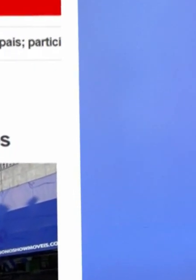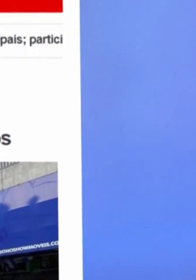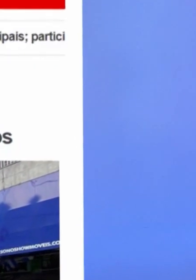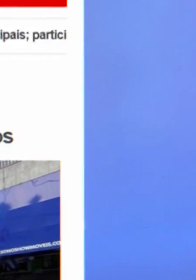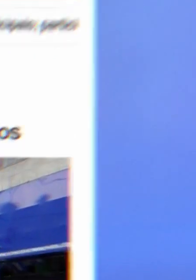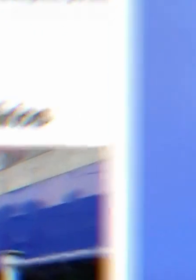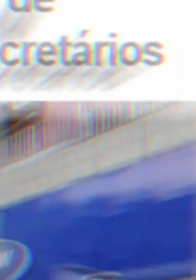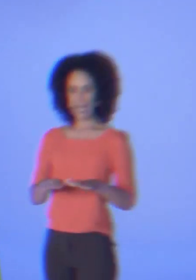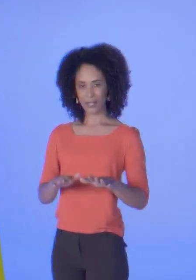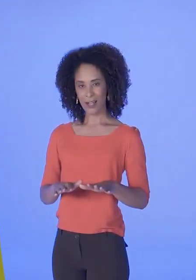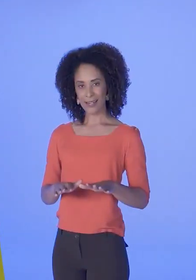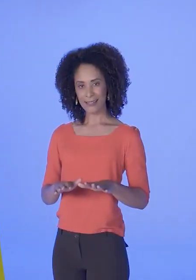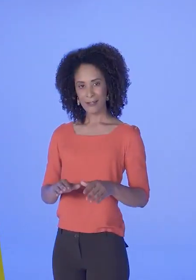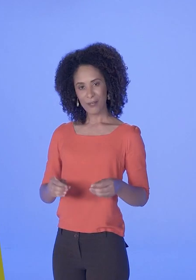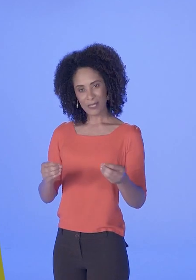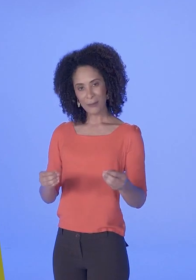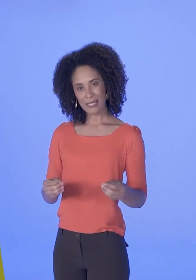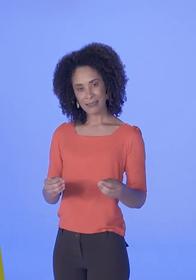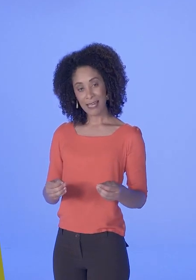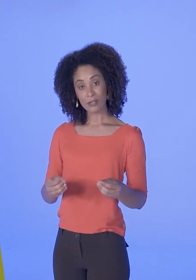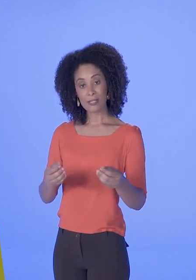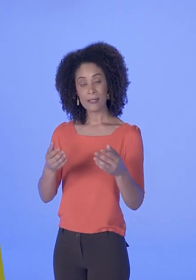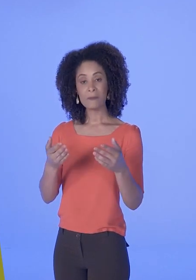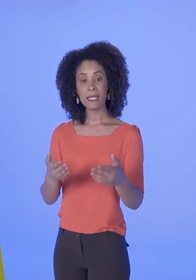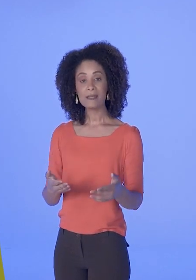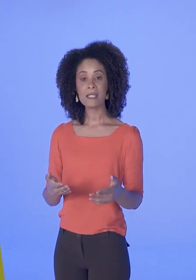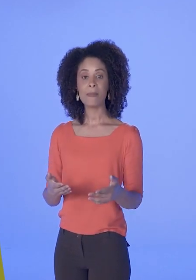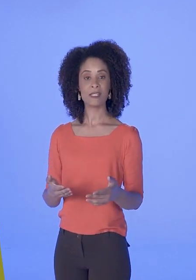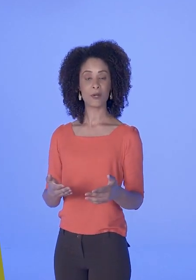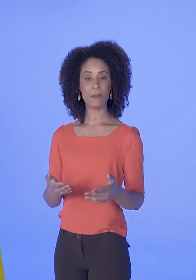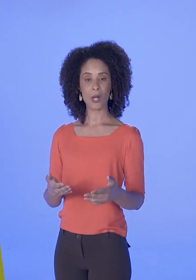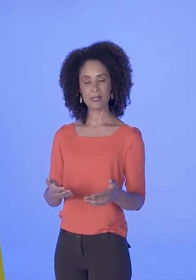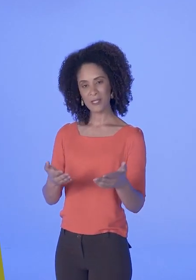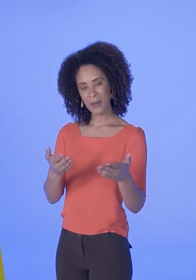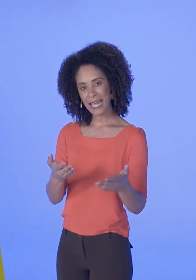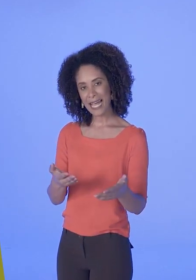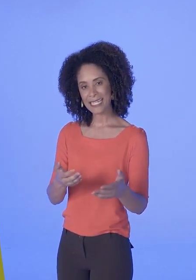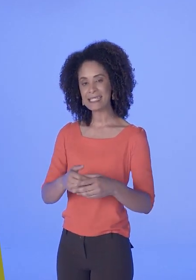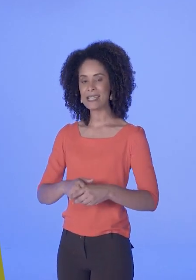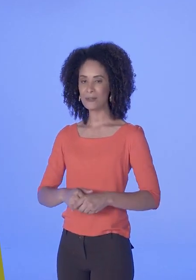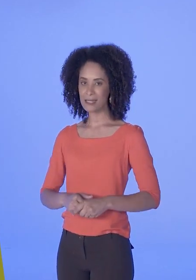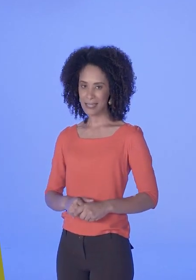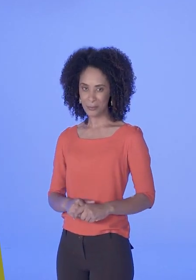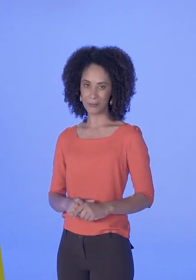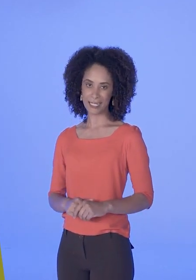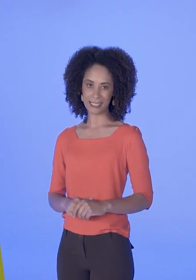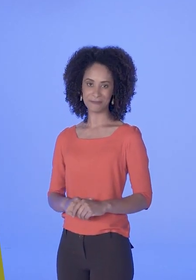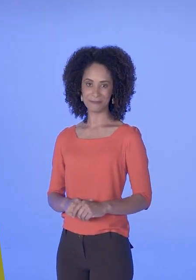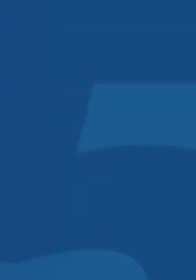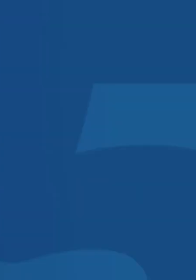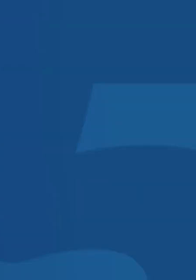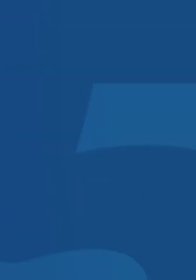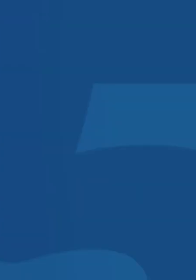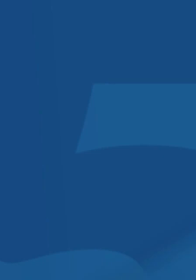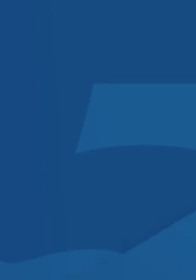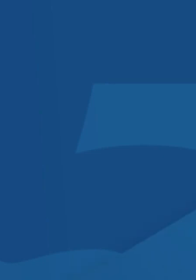pelos bairros. Agora, vamos apresentar nossas principais propostas para a área da segurança pública.